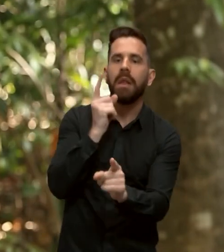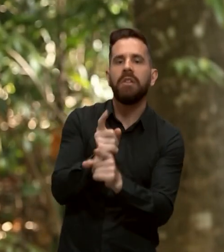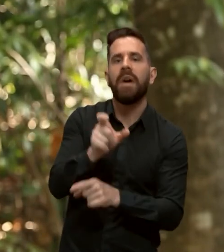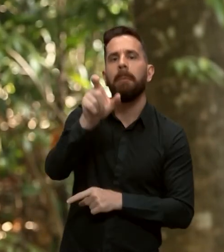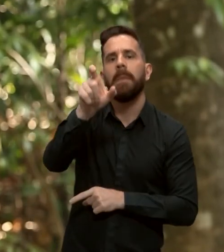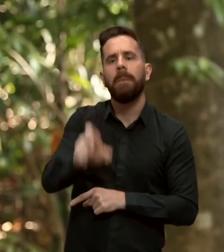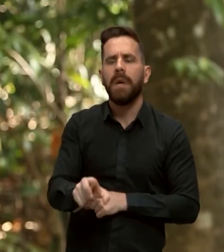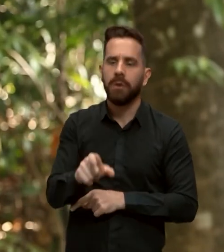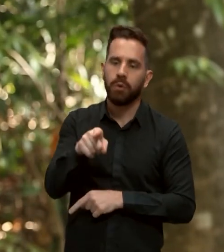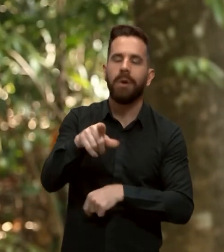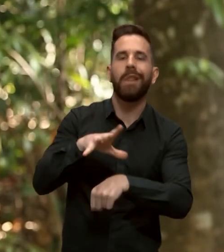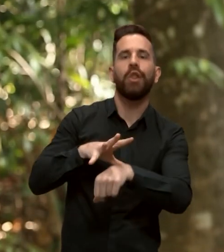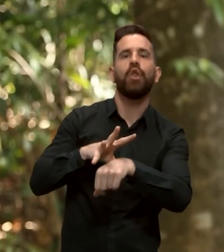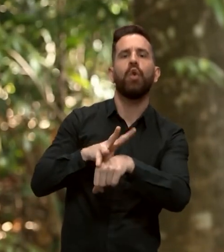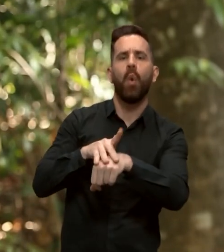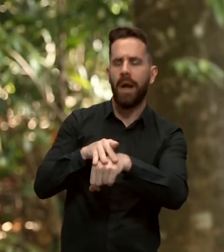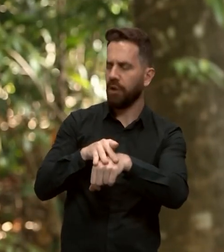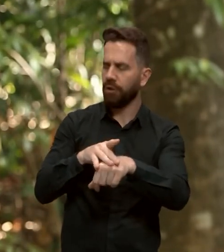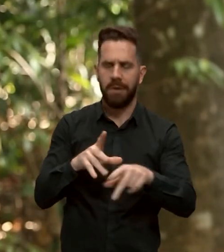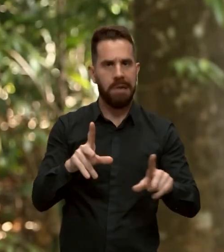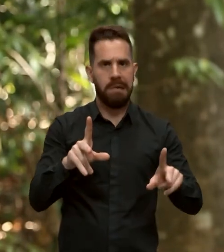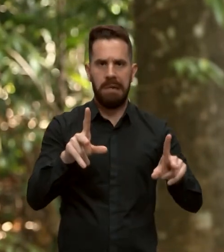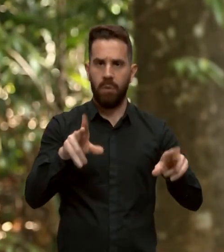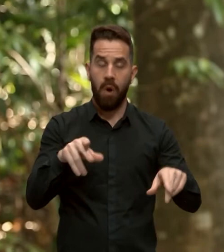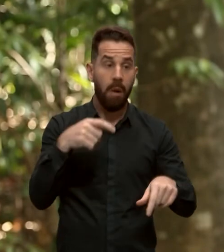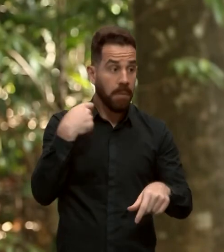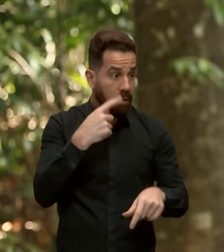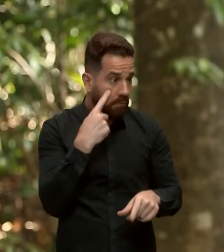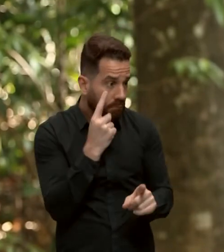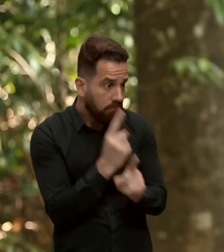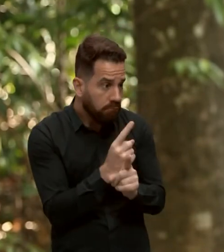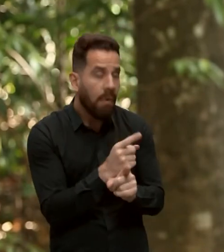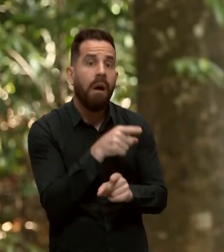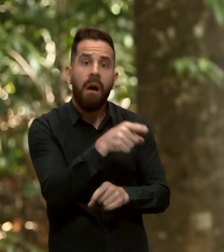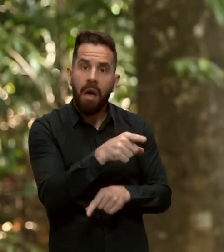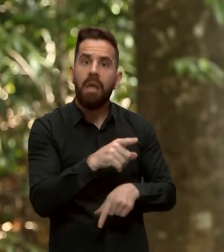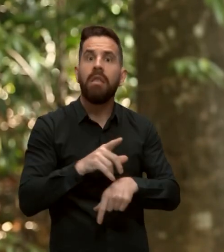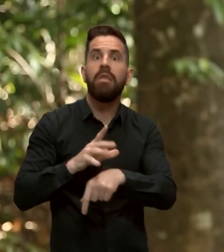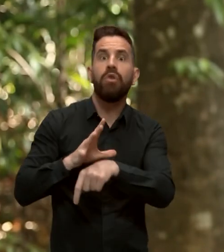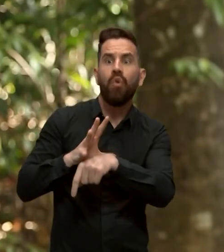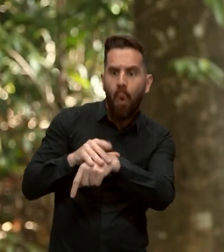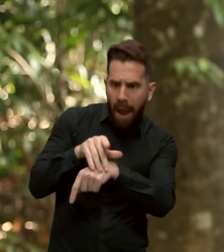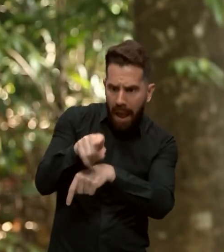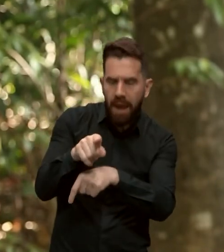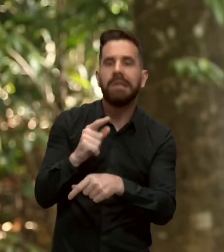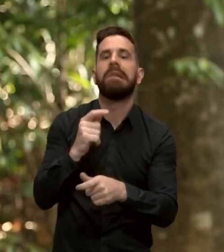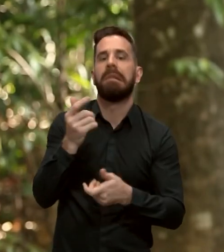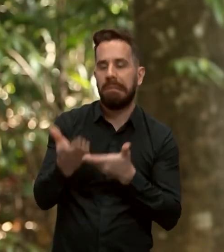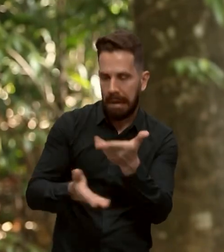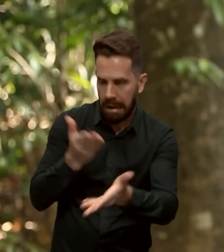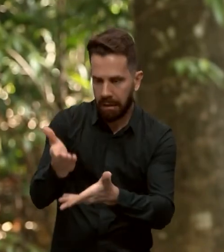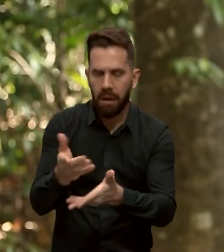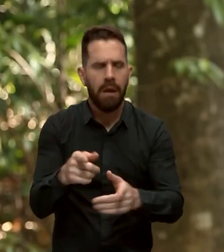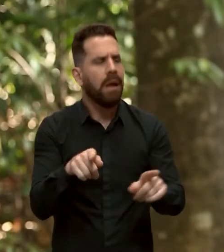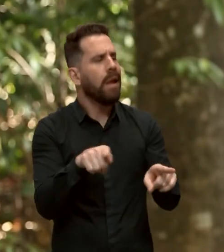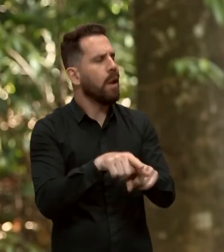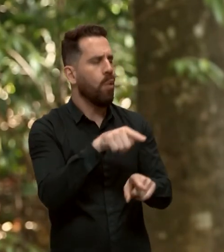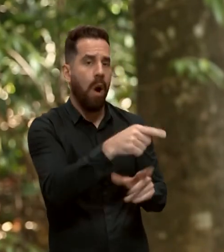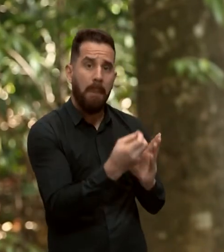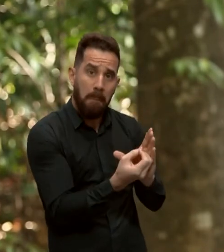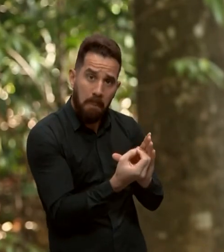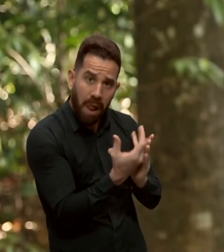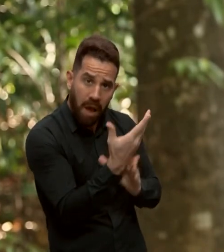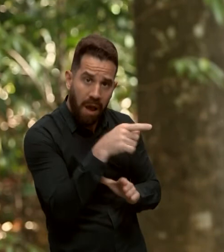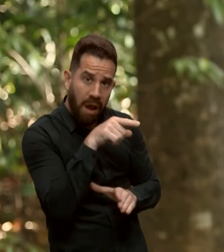por exemplo, né? Então, é preciso identificar a doença para que a pessoa possa ser tratada. A espécie é a mesma coisa, é preciso identificar